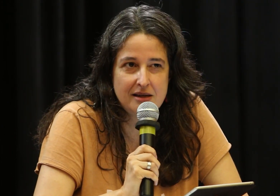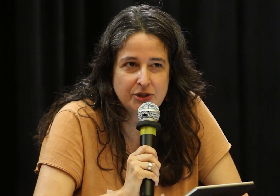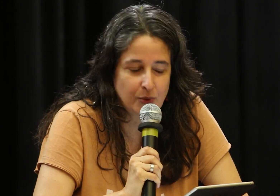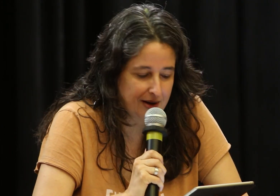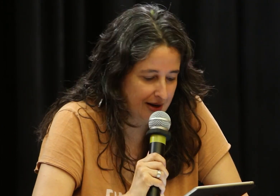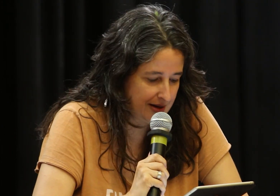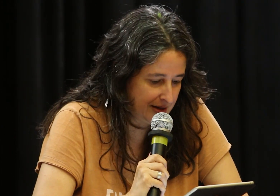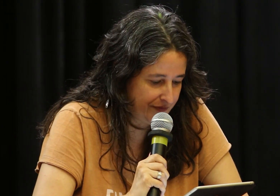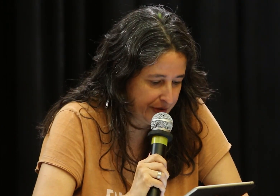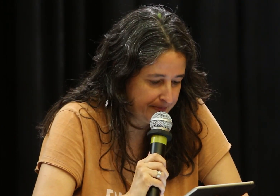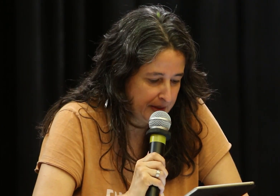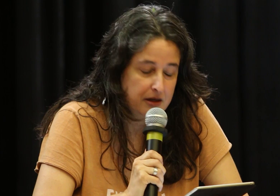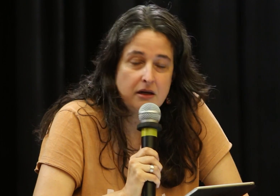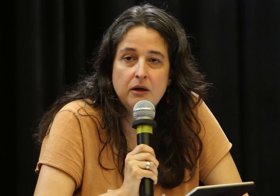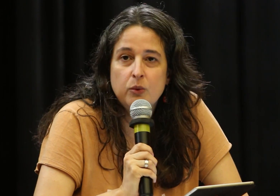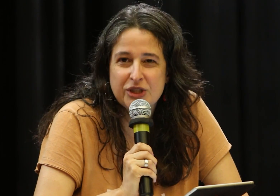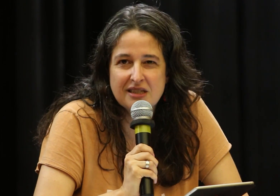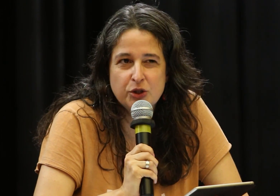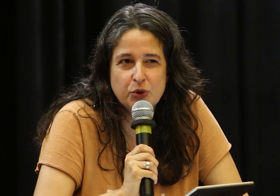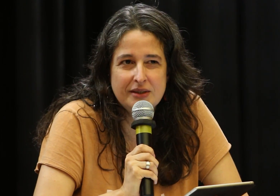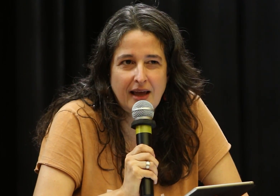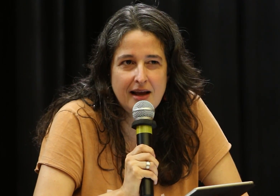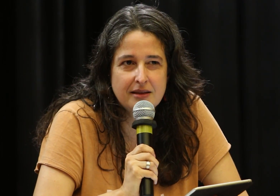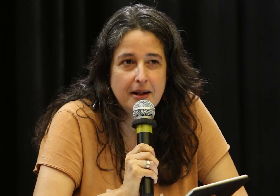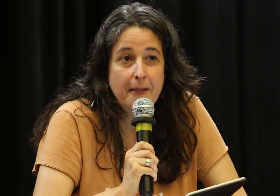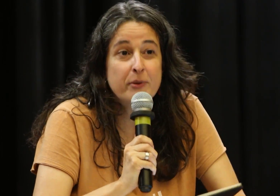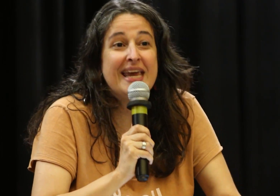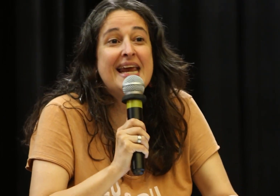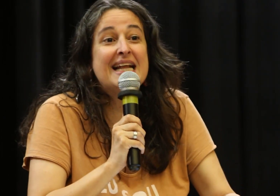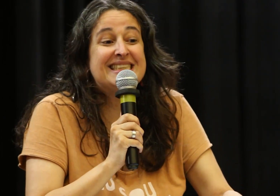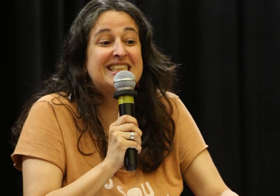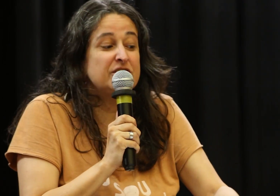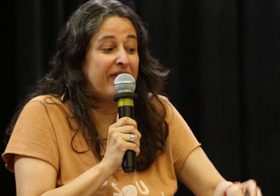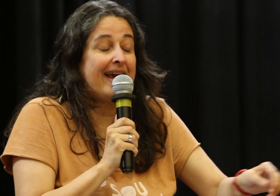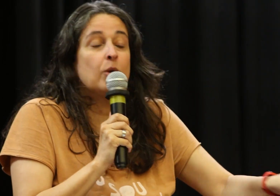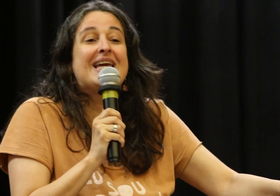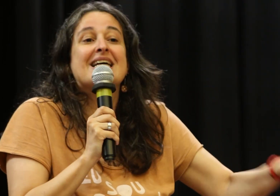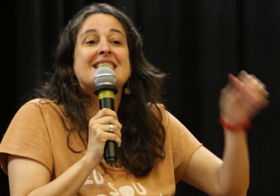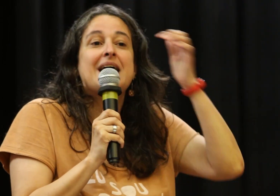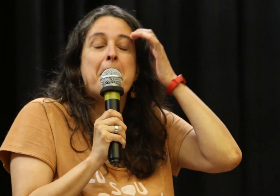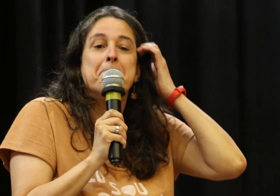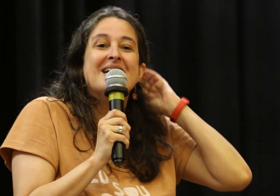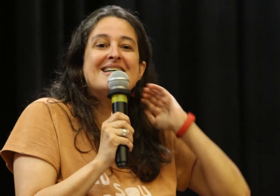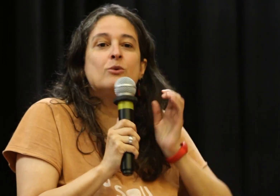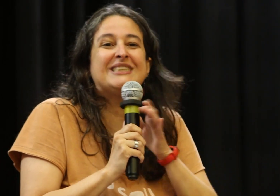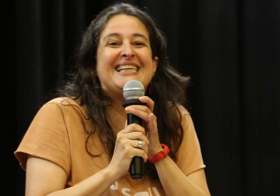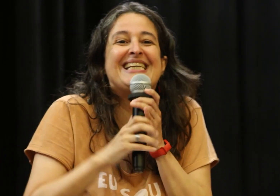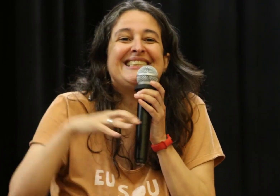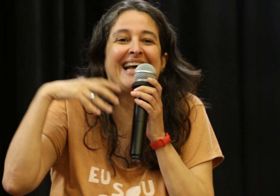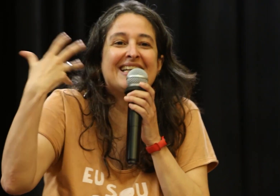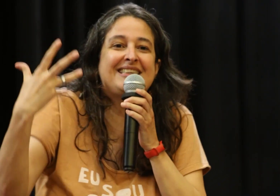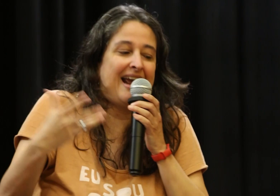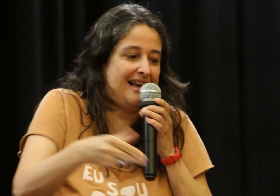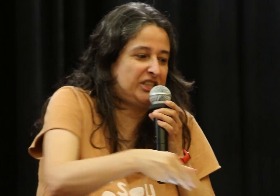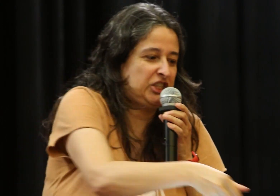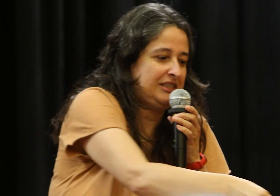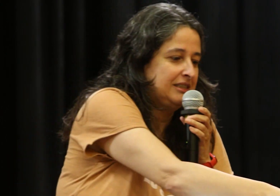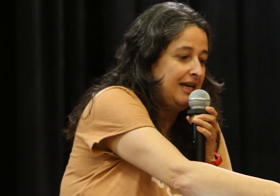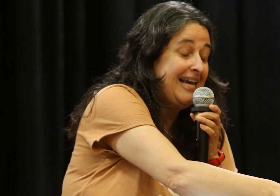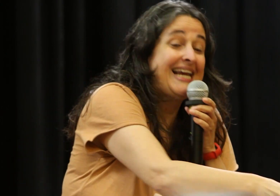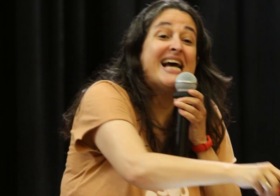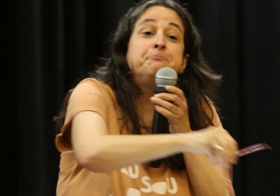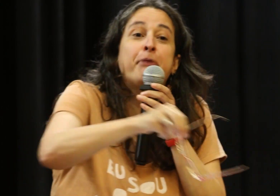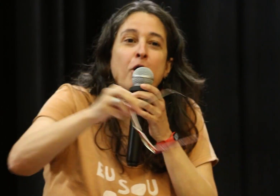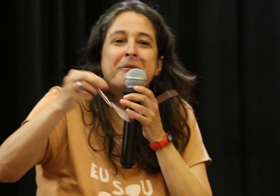da AIDS, do HIV, nos anos 80, porque eles tiveram que lançar a mão de